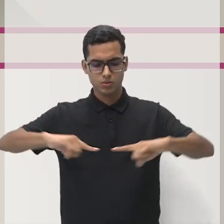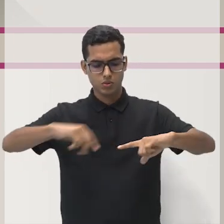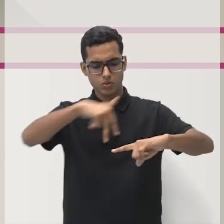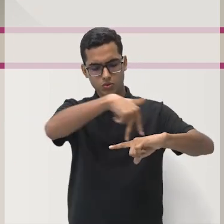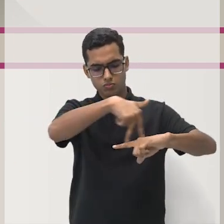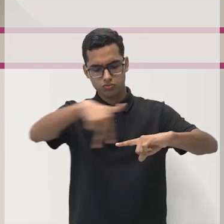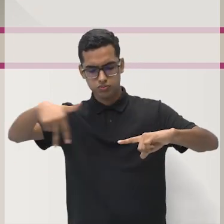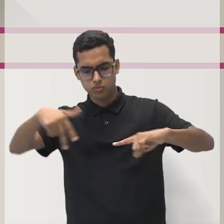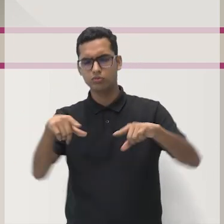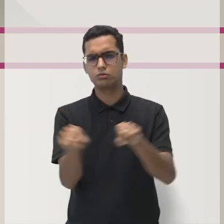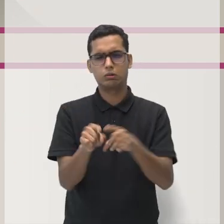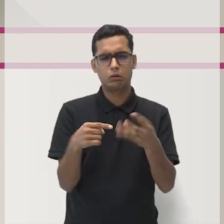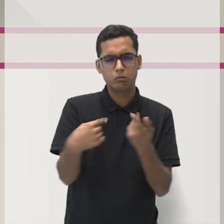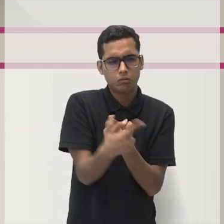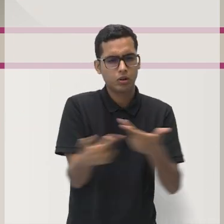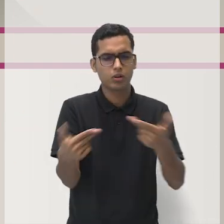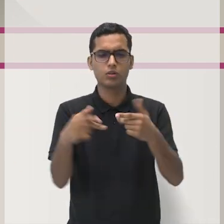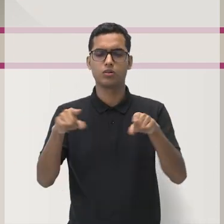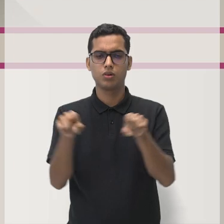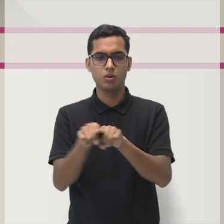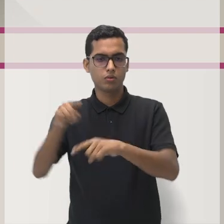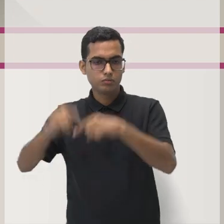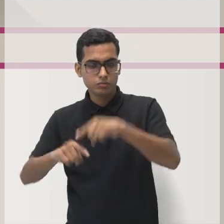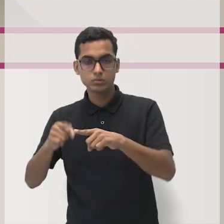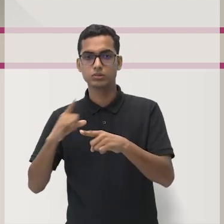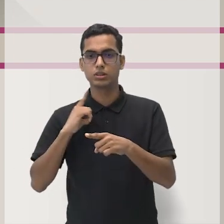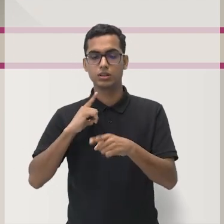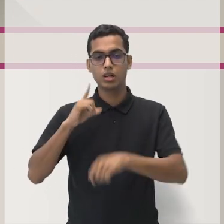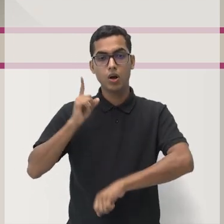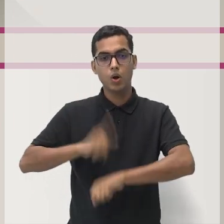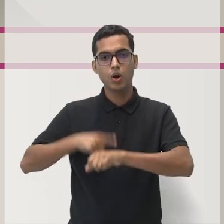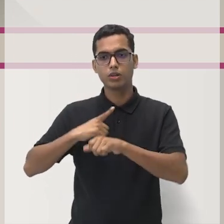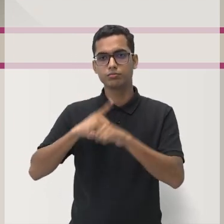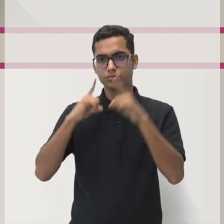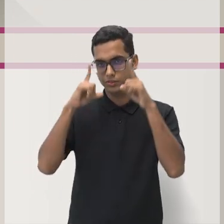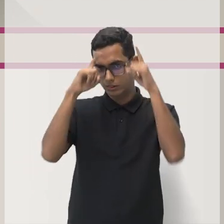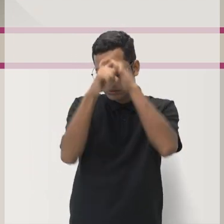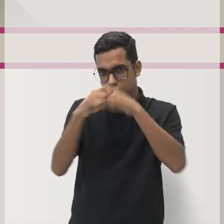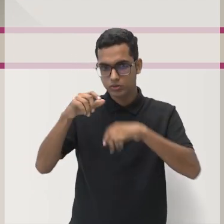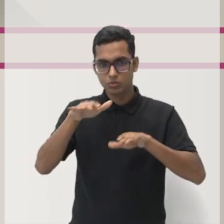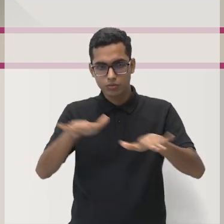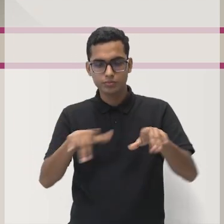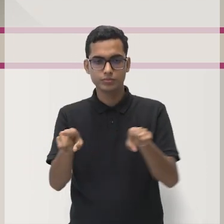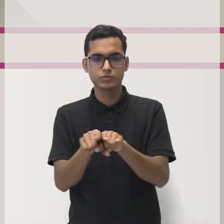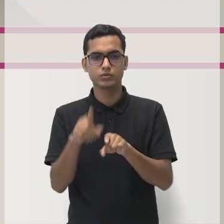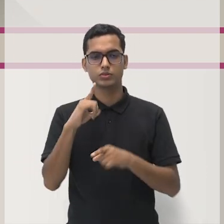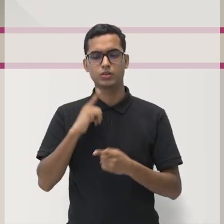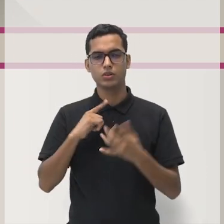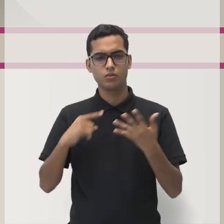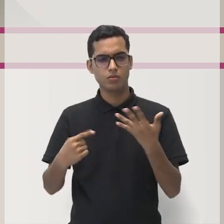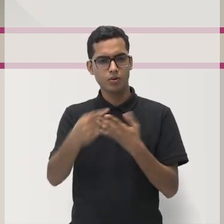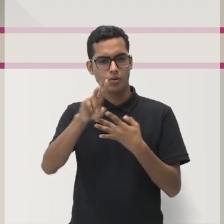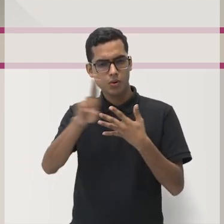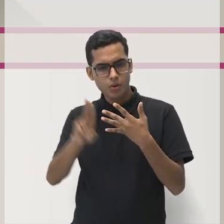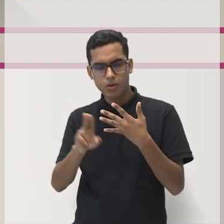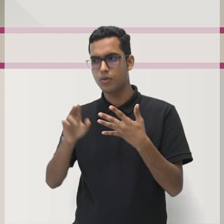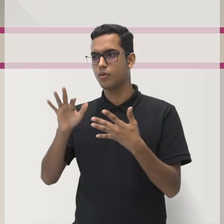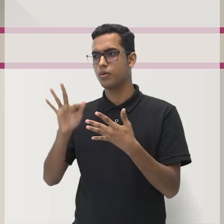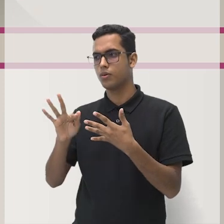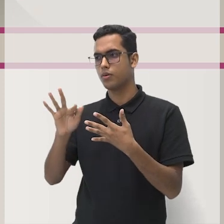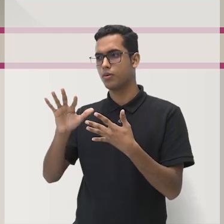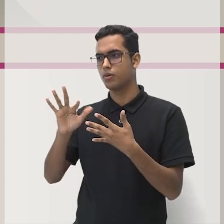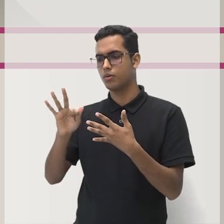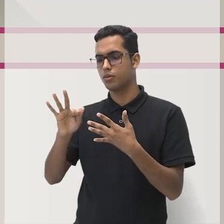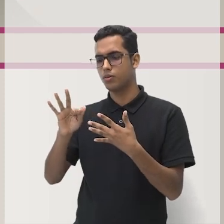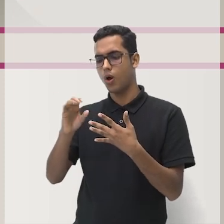dificultam ainda mais essas manobras. Eu apresentei para vocês o backside, o flip, o ollie